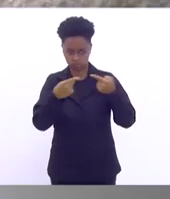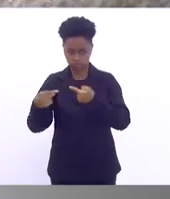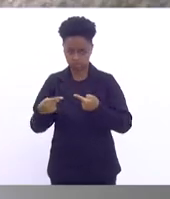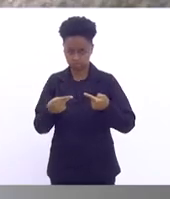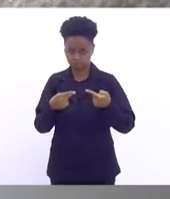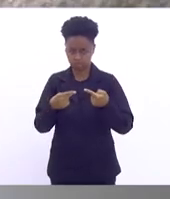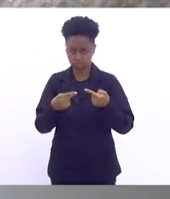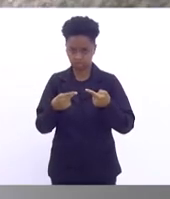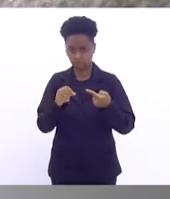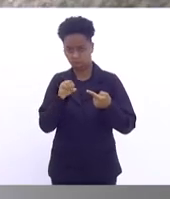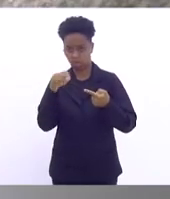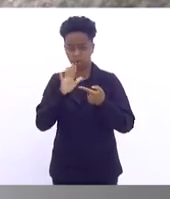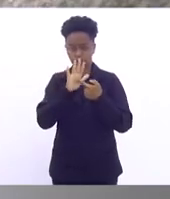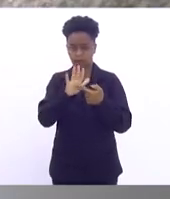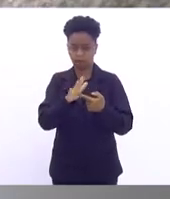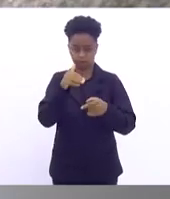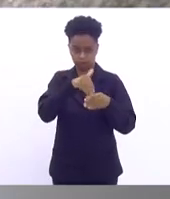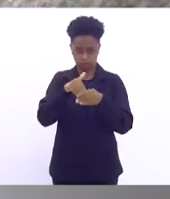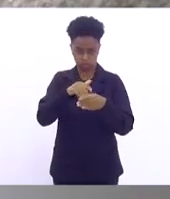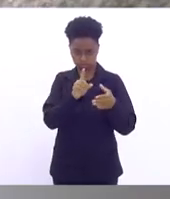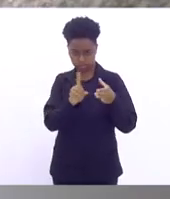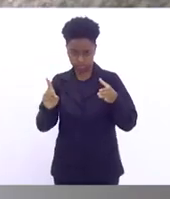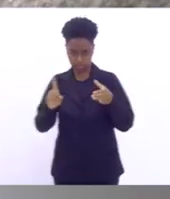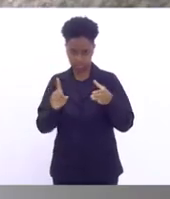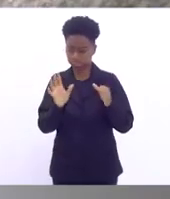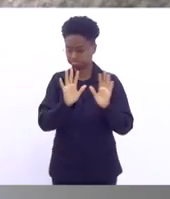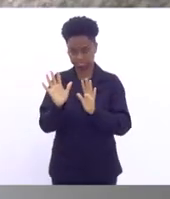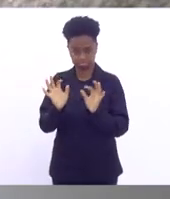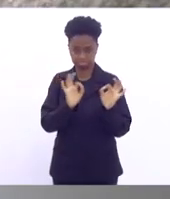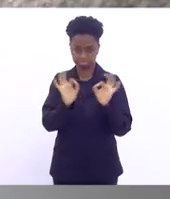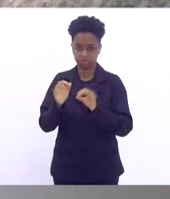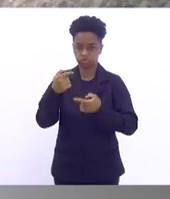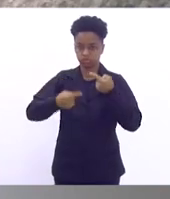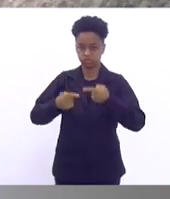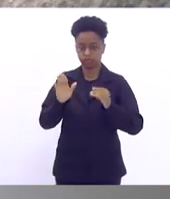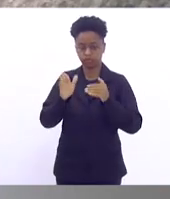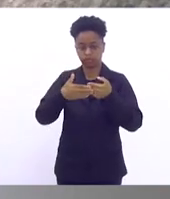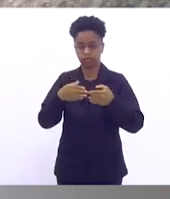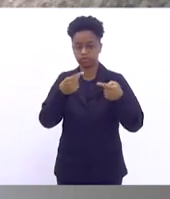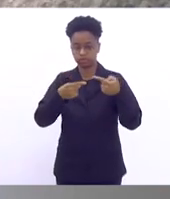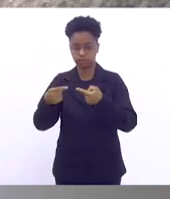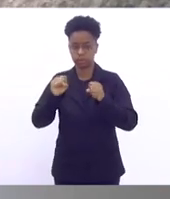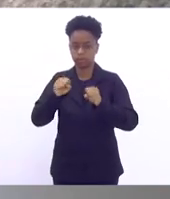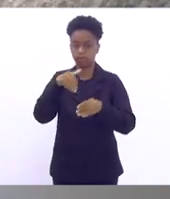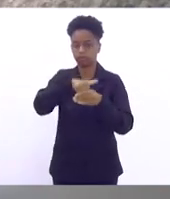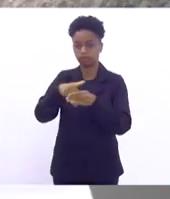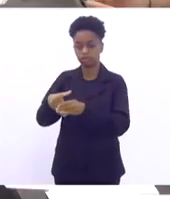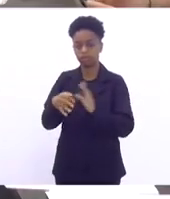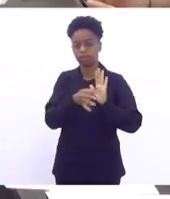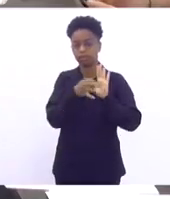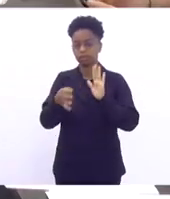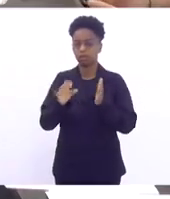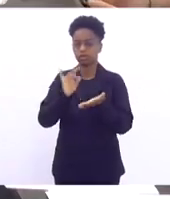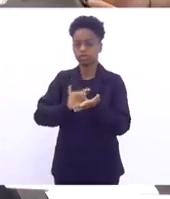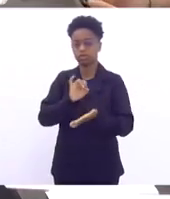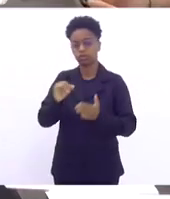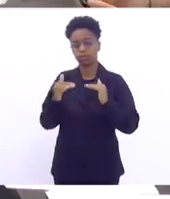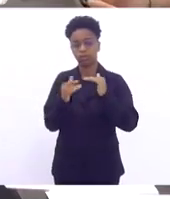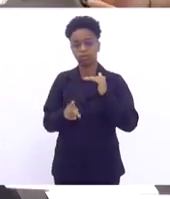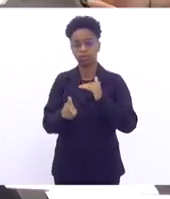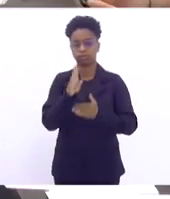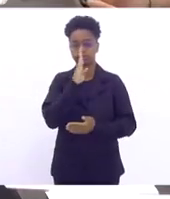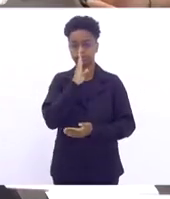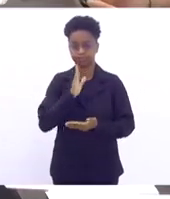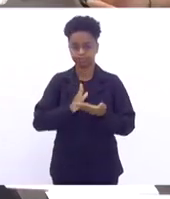para discutir o apresentar votos separado não havendo Quem Queira discutir encerrado a discussão em votação os pareceres originais senhores que aprovam permaneça Como